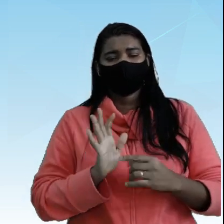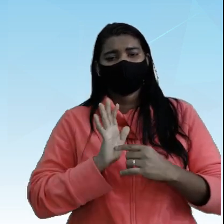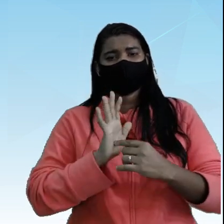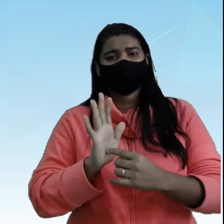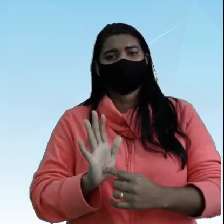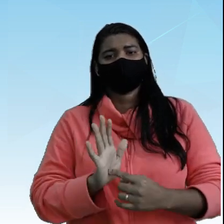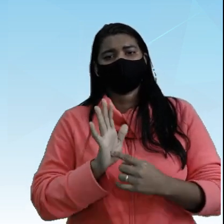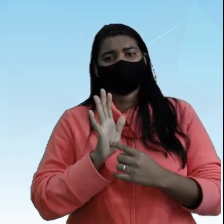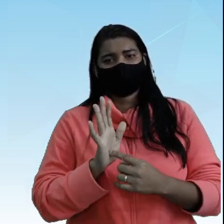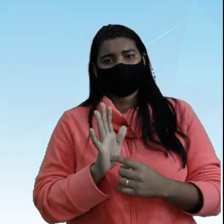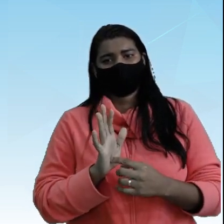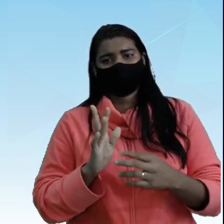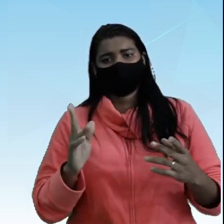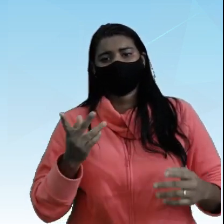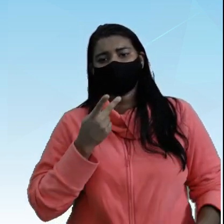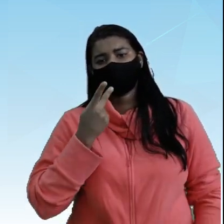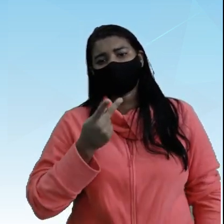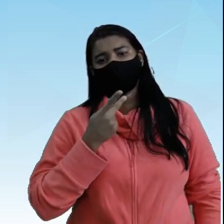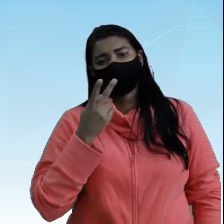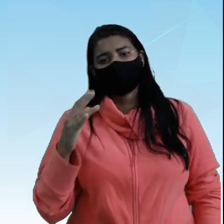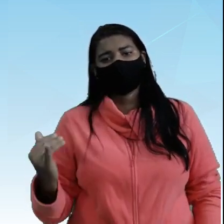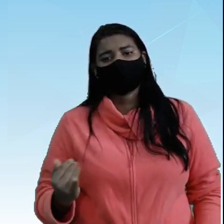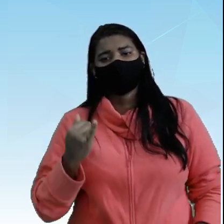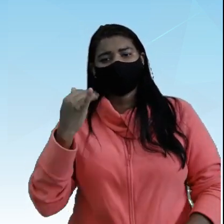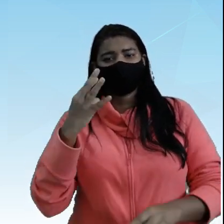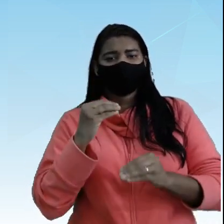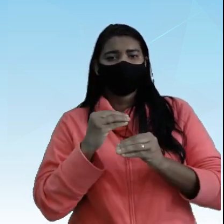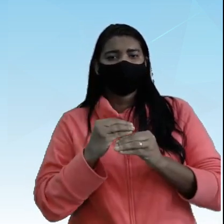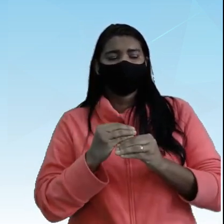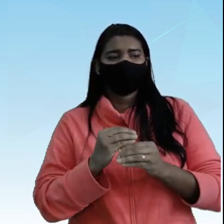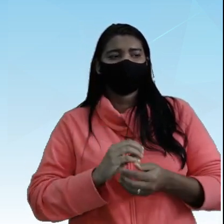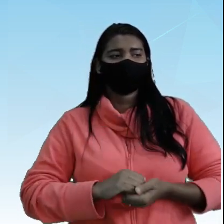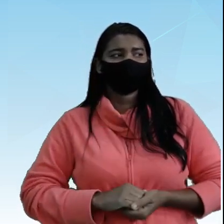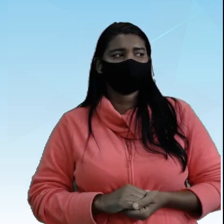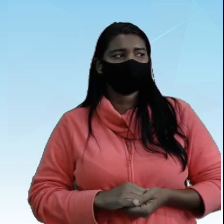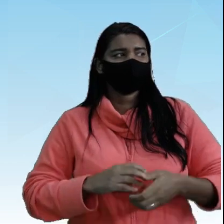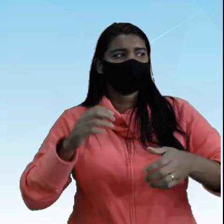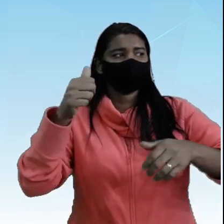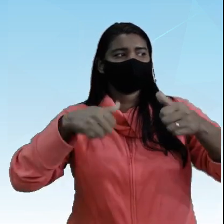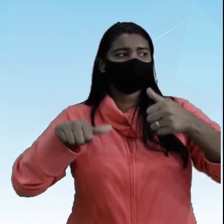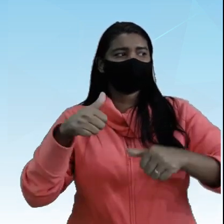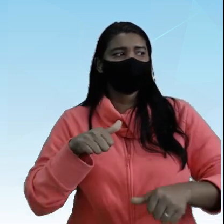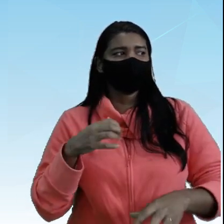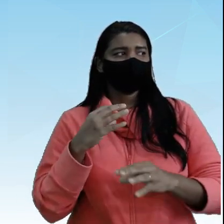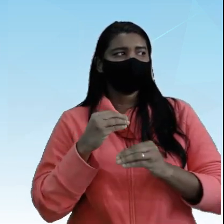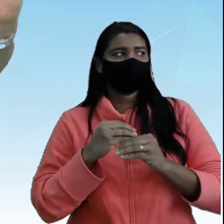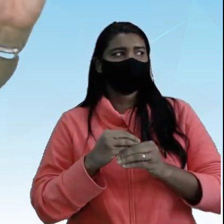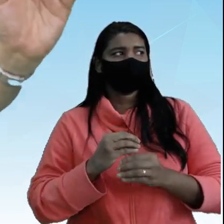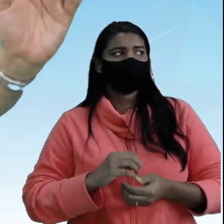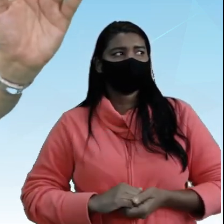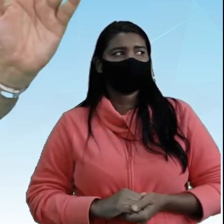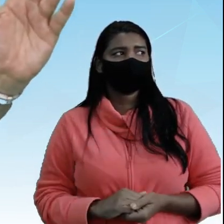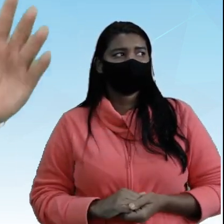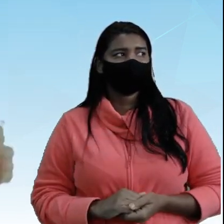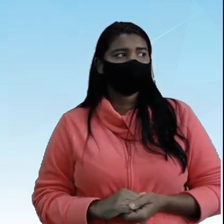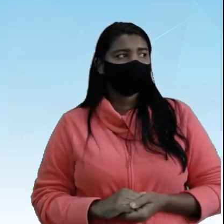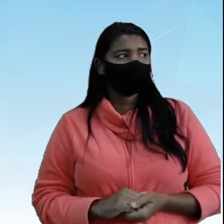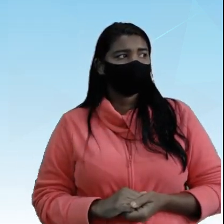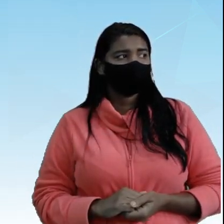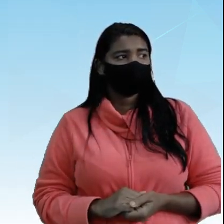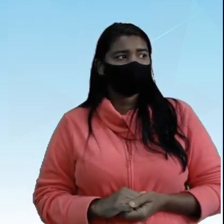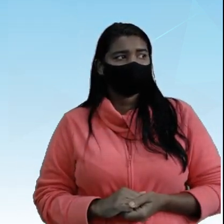indicação de fala. Então é muito interessante observar essa relação da pontuação e a